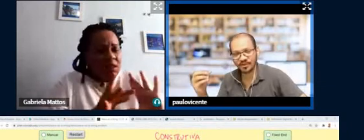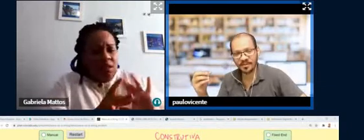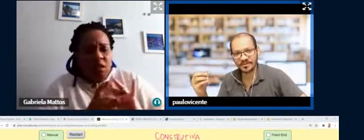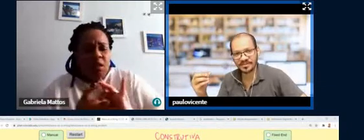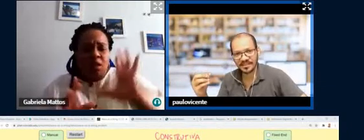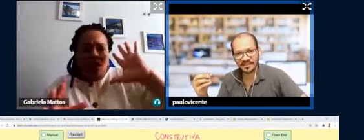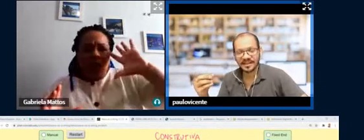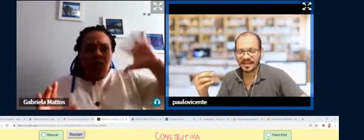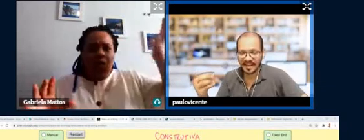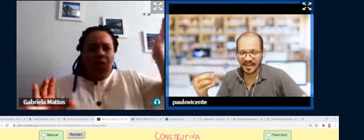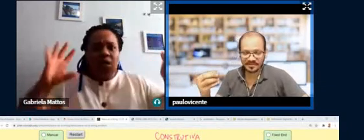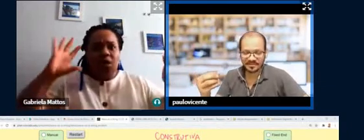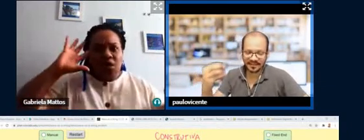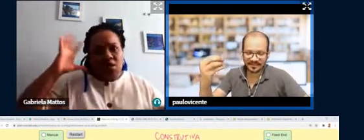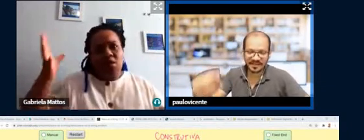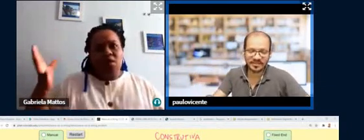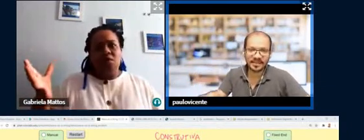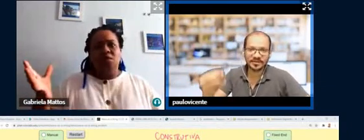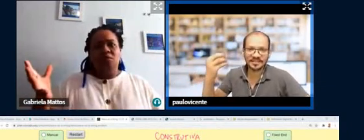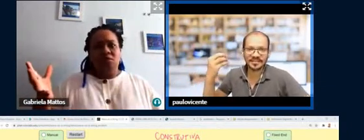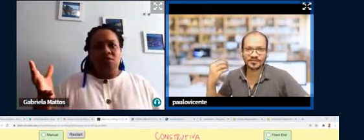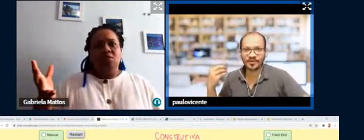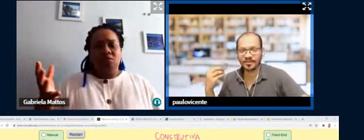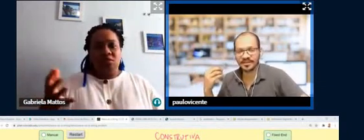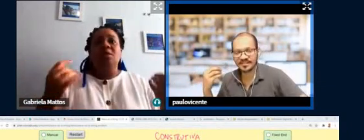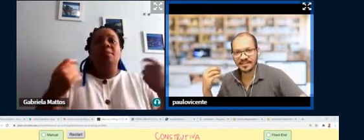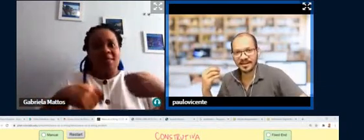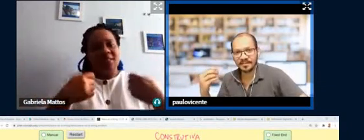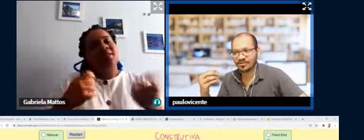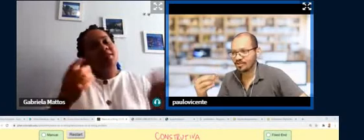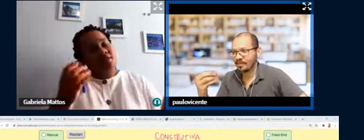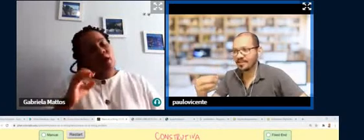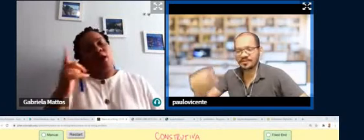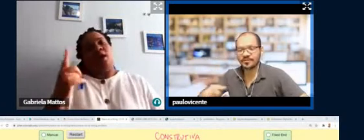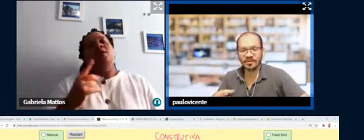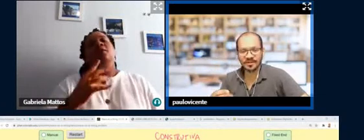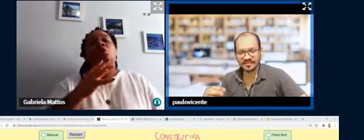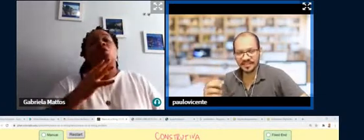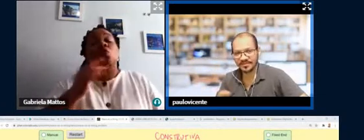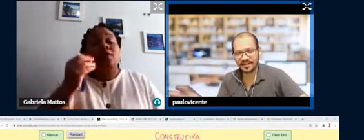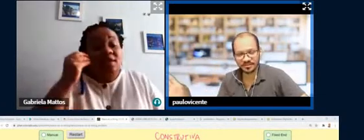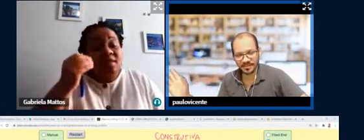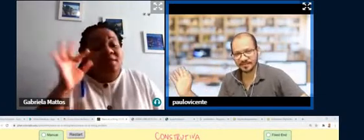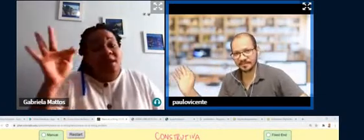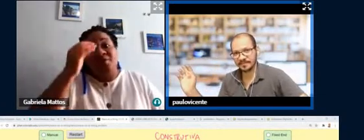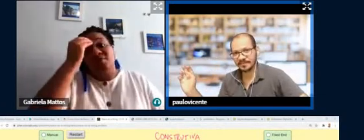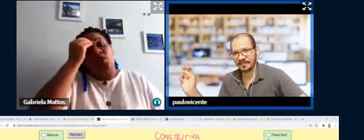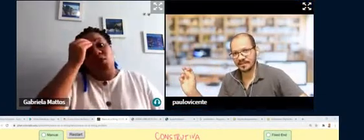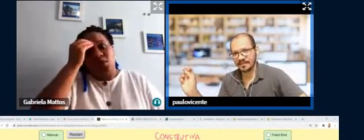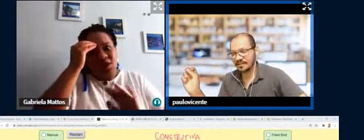compreender os fenômenos. Claro, é necessário também conhecer as fórmulas, mas somente as fórmulas não vai te